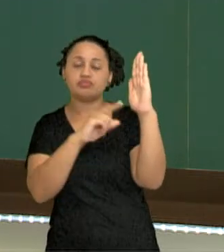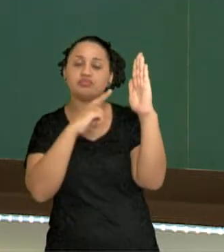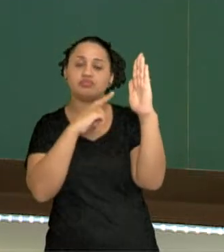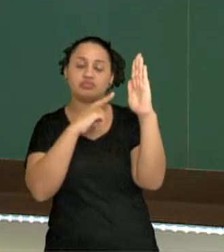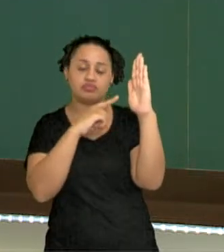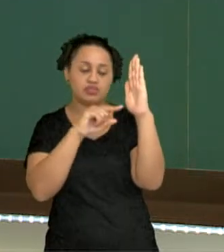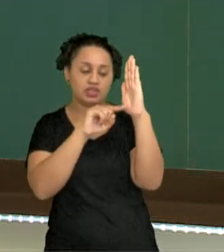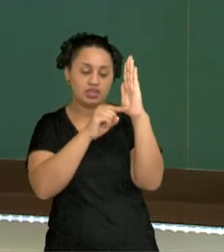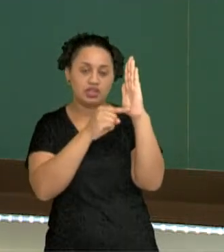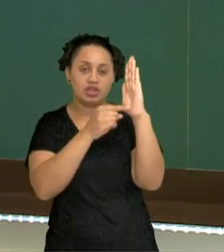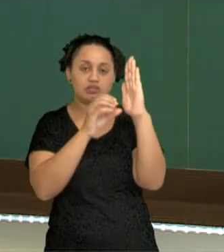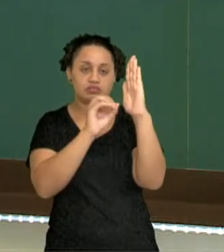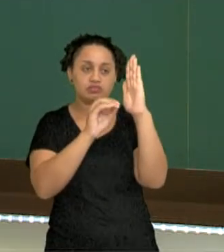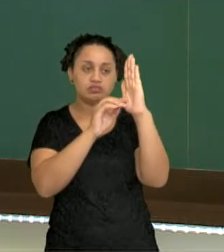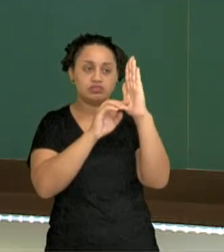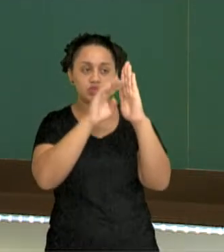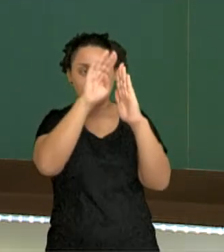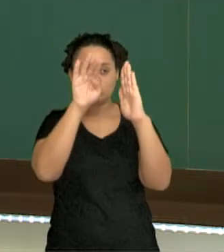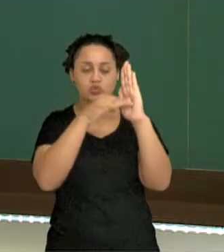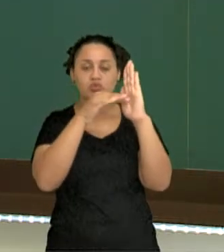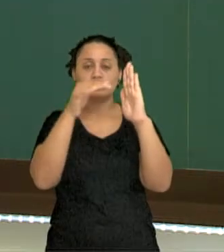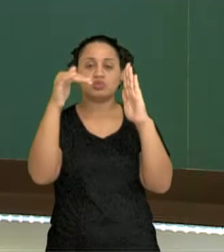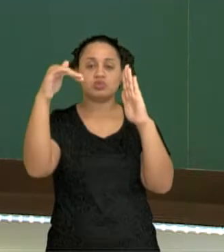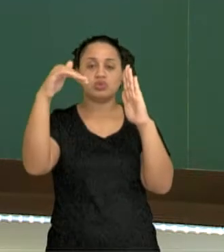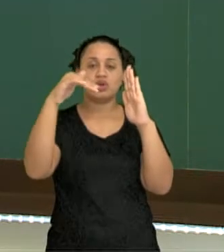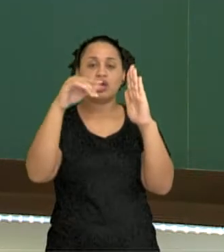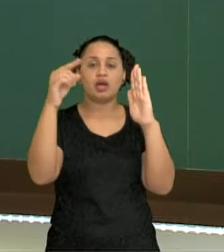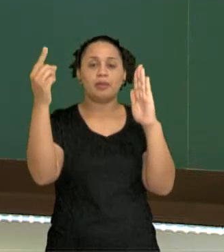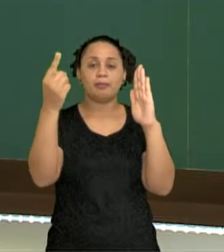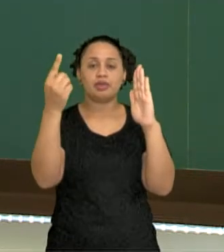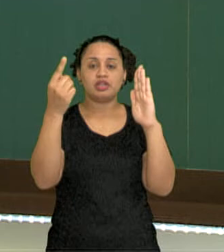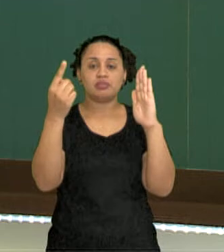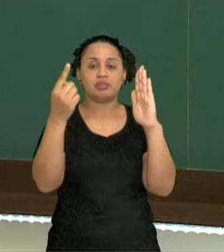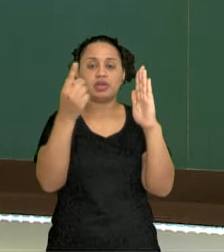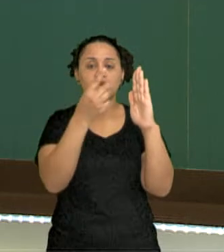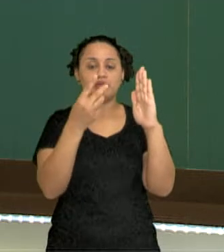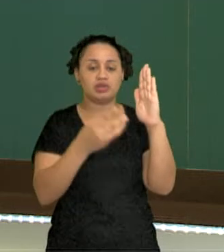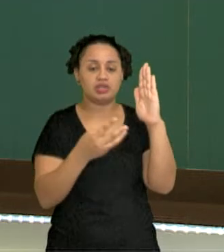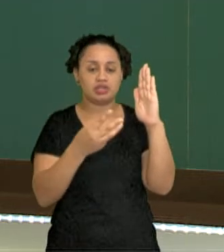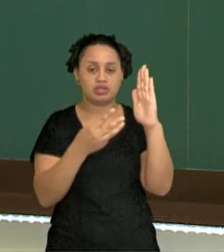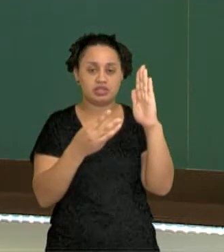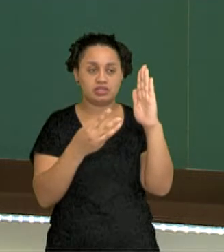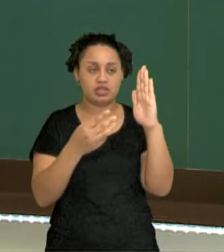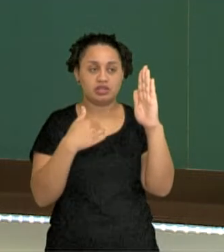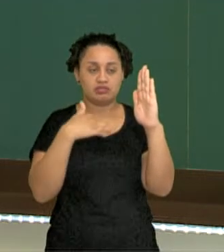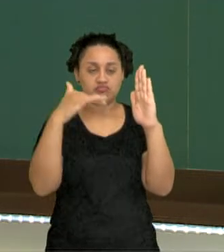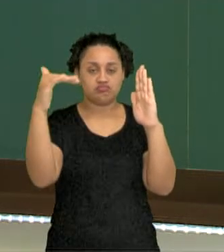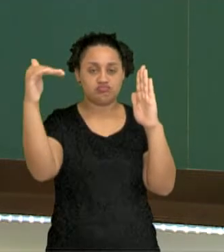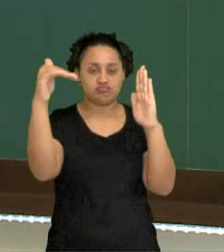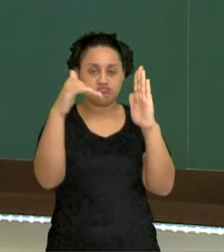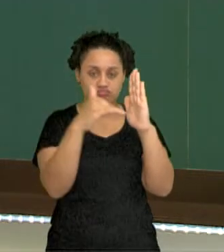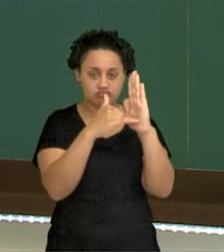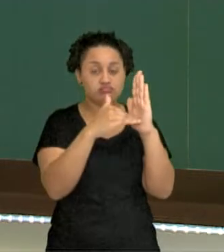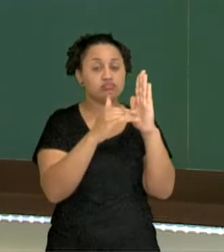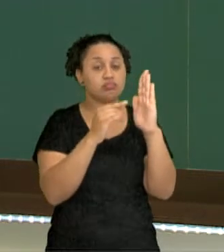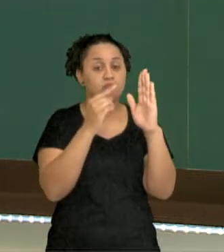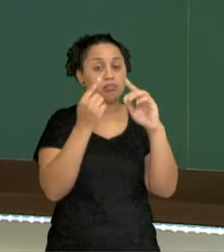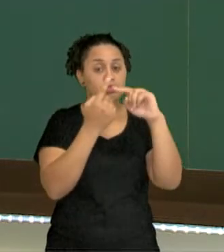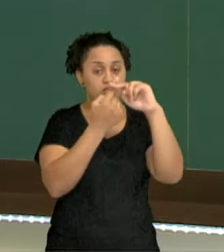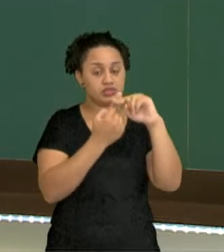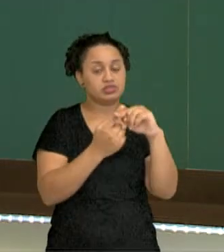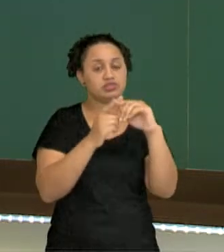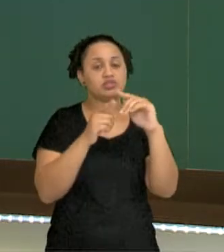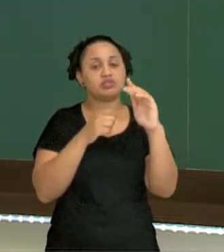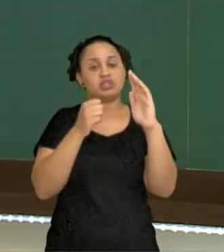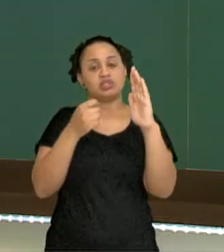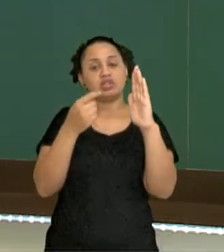1, 0, em que todos os ângulos que estão no primeiro e terceiro quadrante têm a tangente positiva e os ângulos que